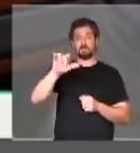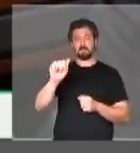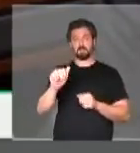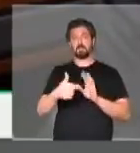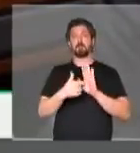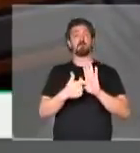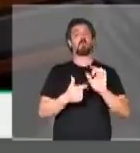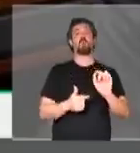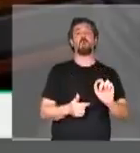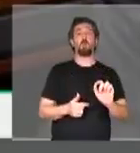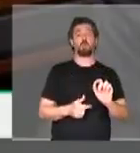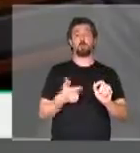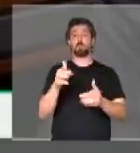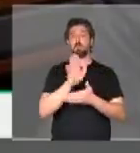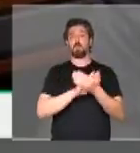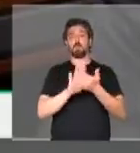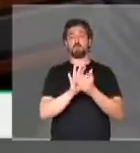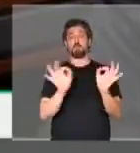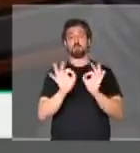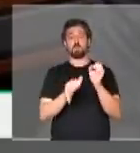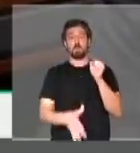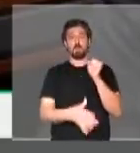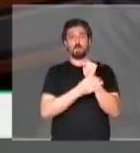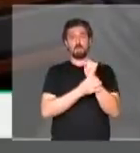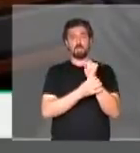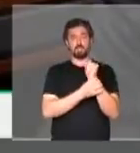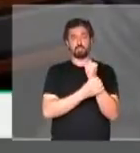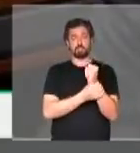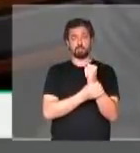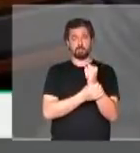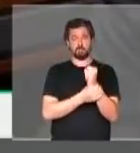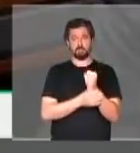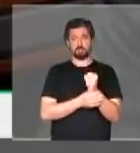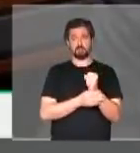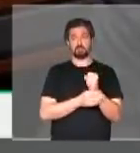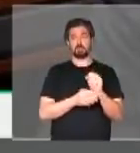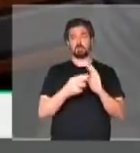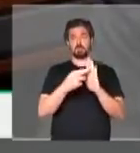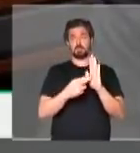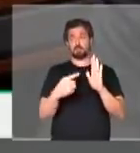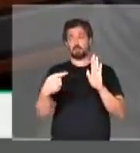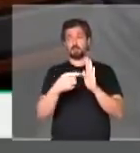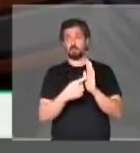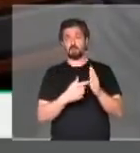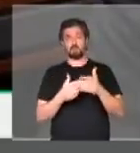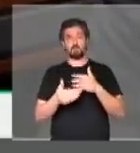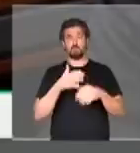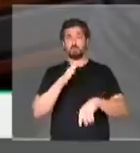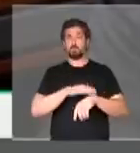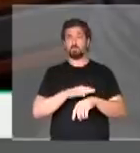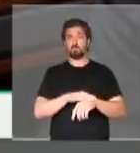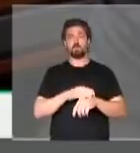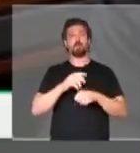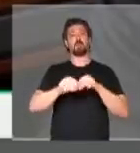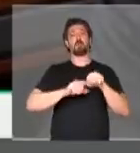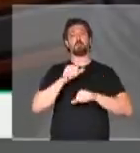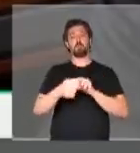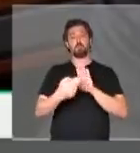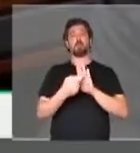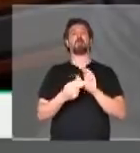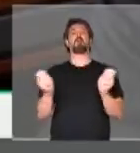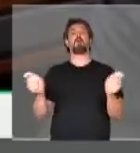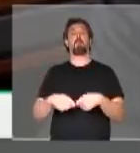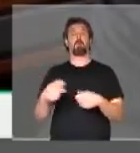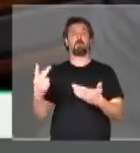passa a mensagem de que não haverá nenhuma garantia de estabilidade dessas normas e a qualquer momento as regras poderão